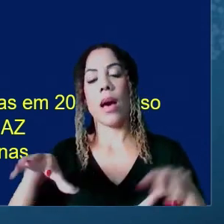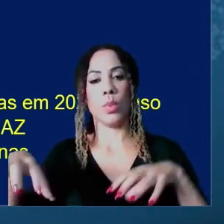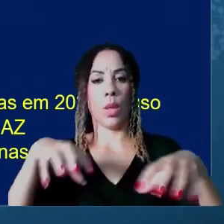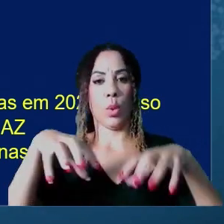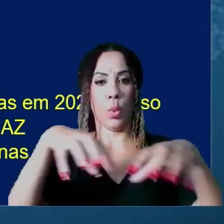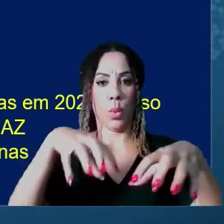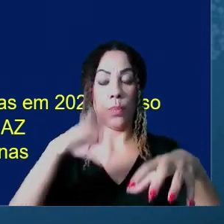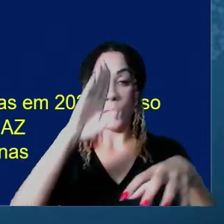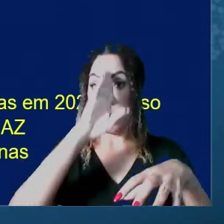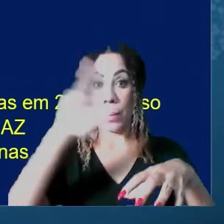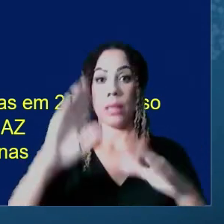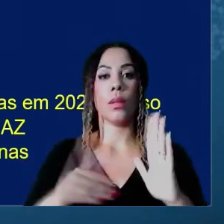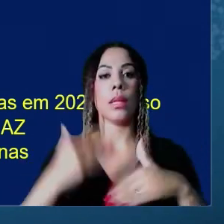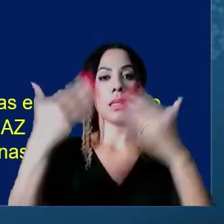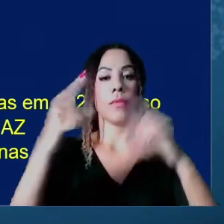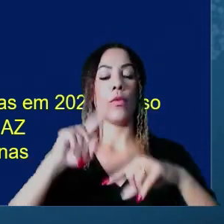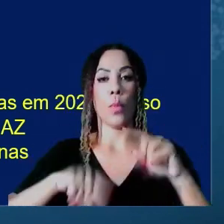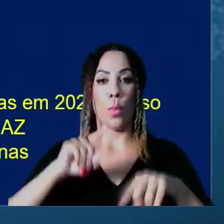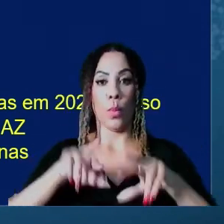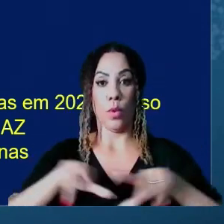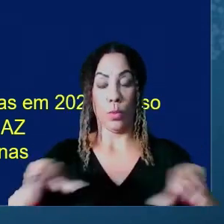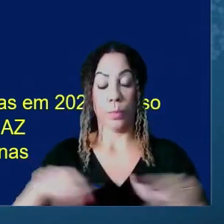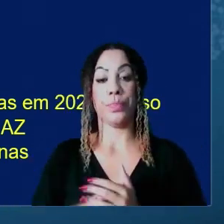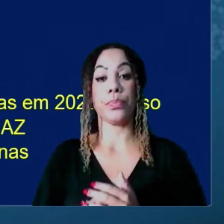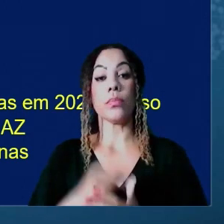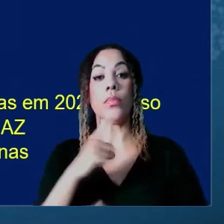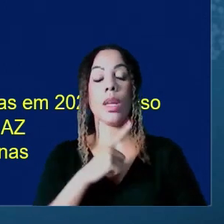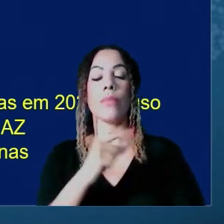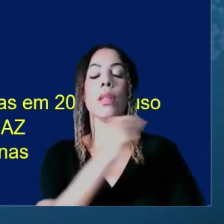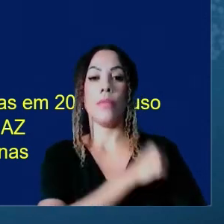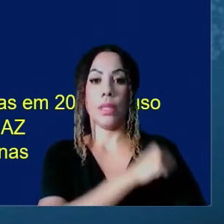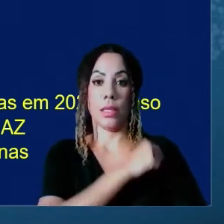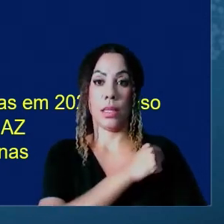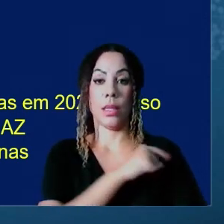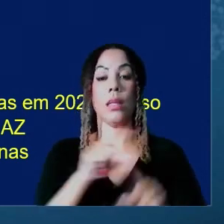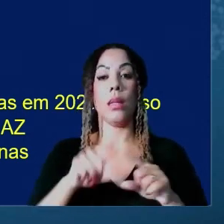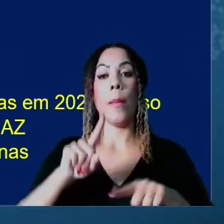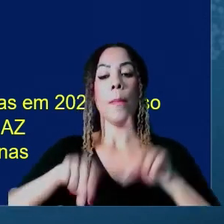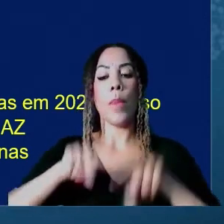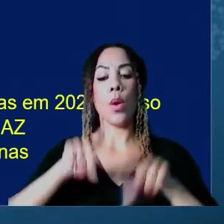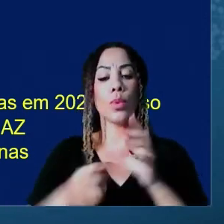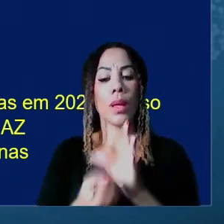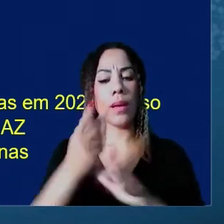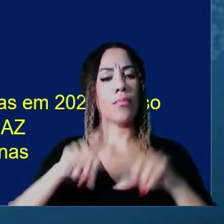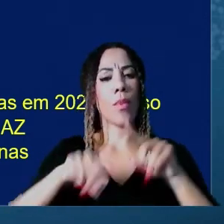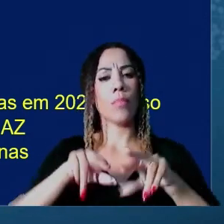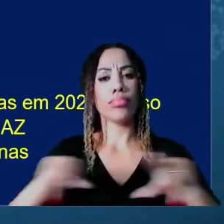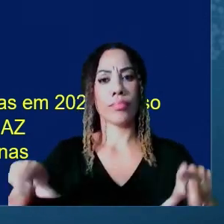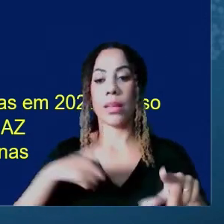no desenvolvimento de produtos, e dentre eles das vacinas, e produtos, no desenvolvimento de produtos de ponta a